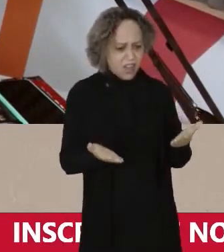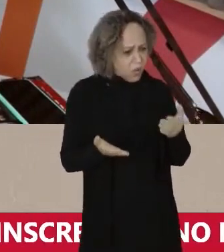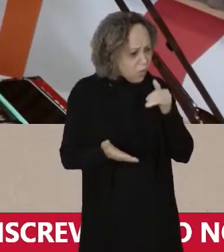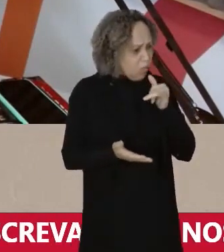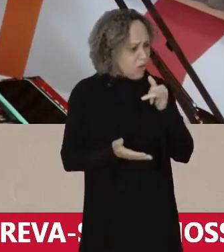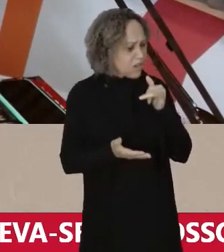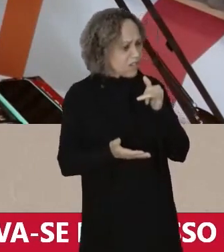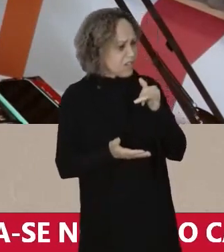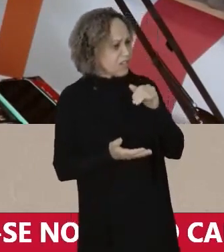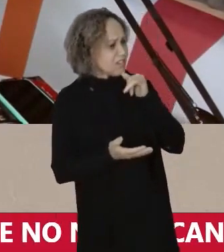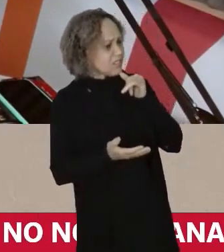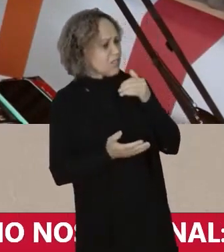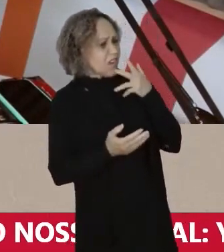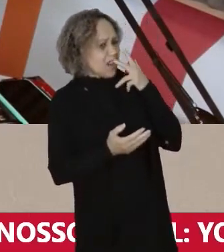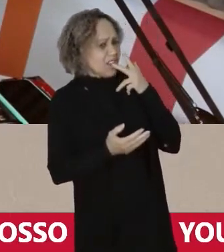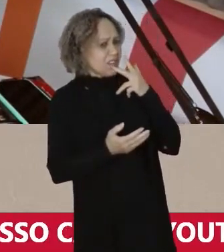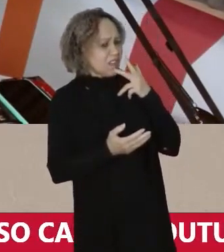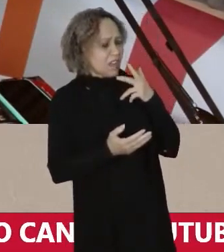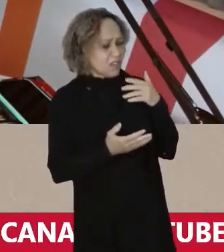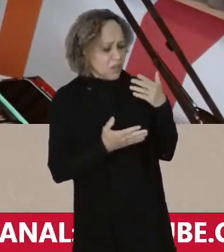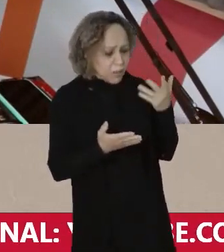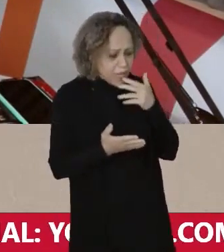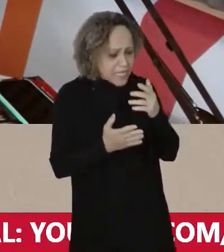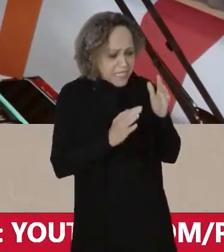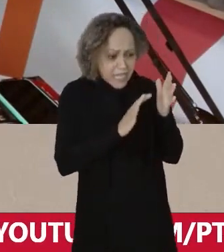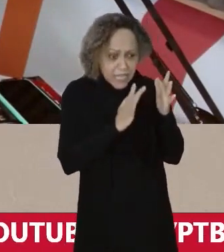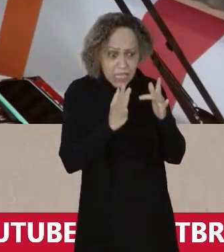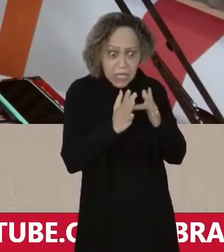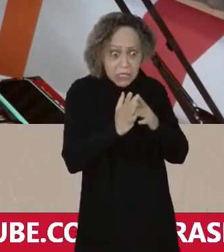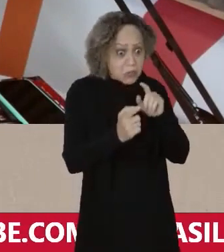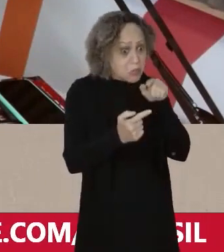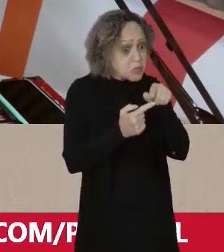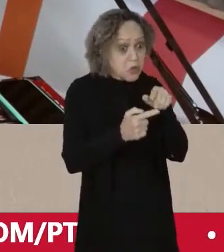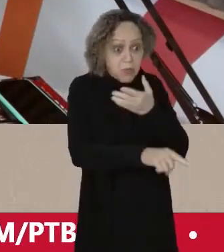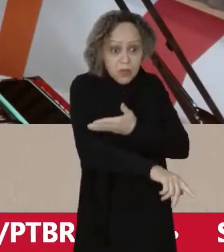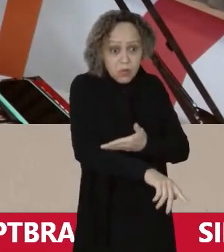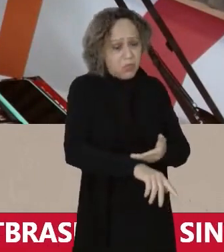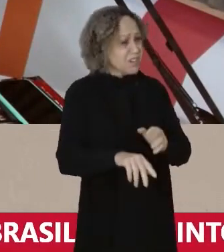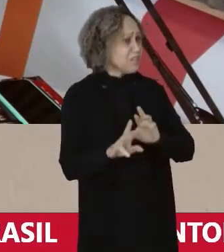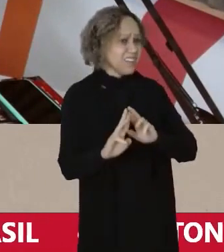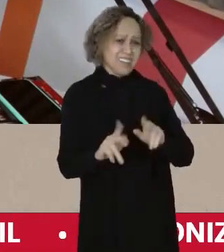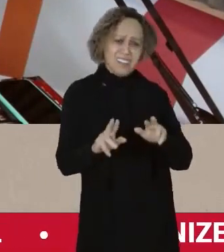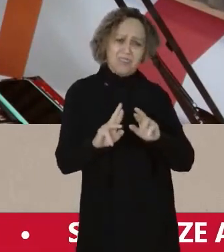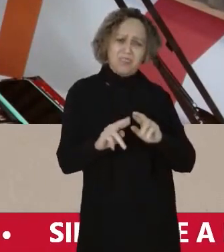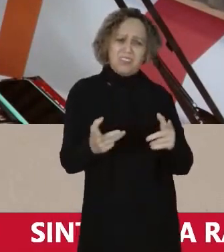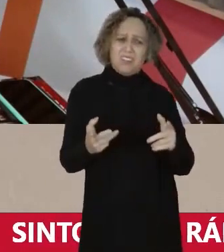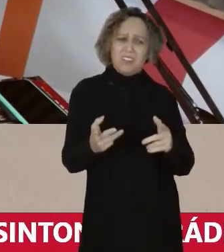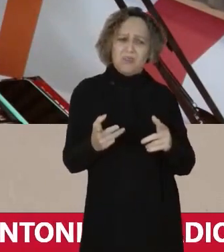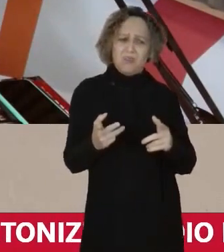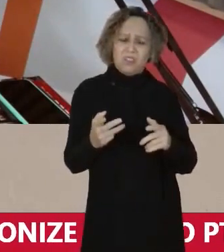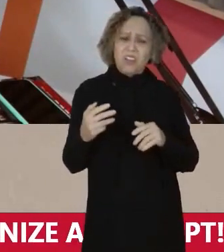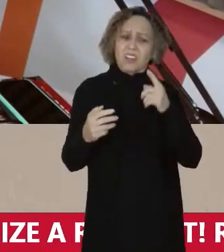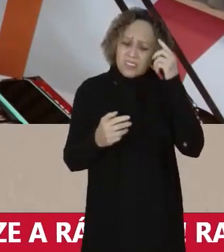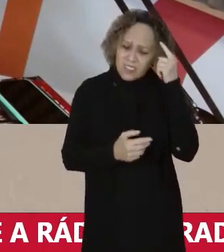daquilo que foi negro no início. E que nós temos que lembrar que a África precisa ser, de novo,